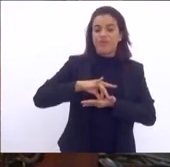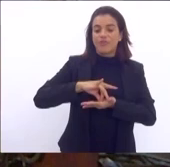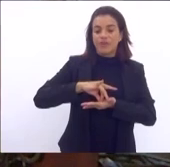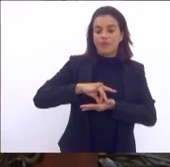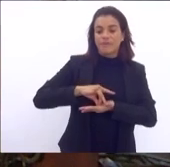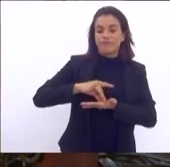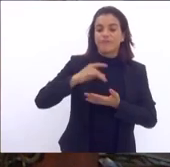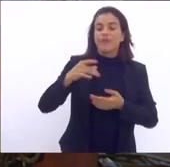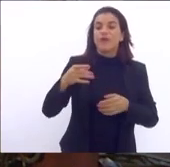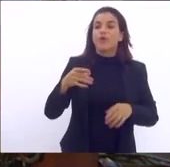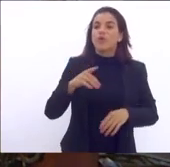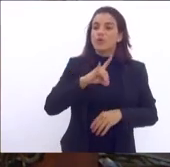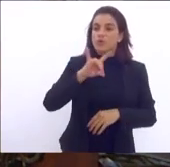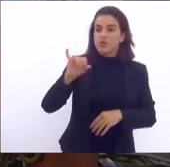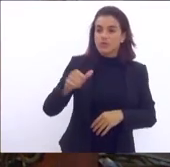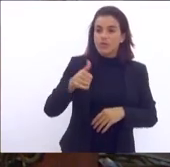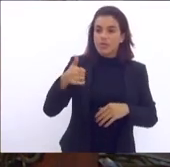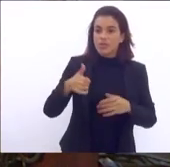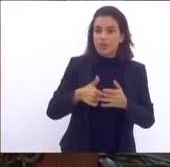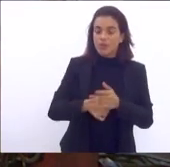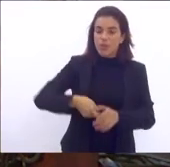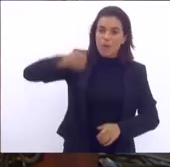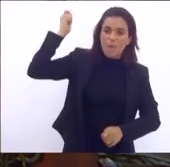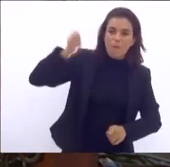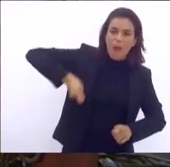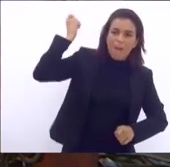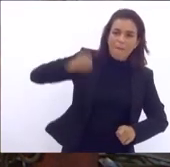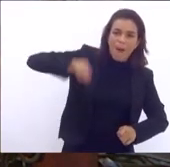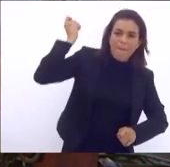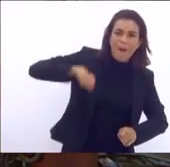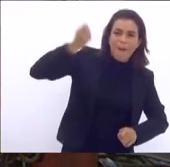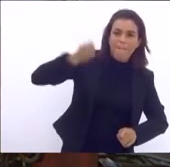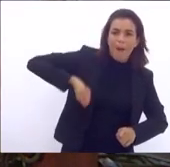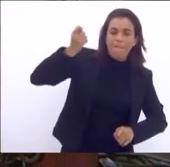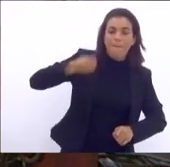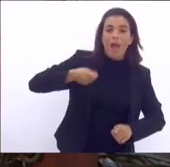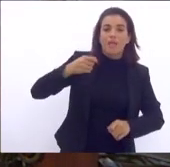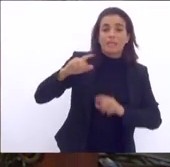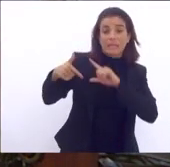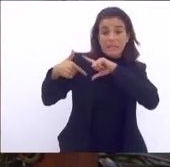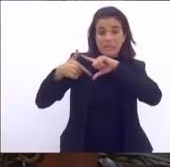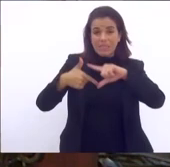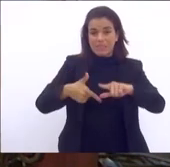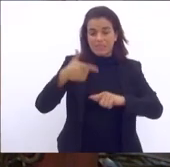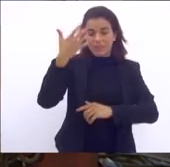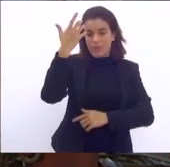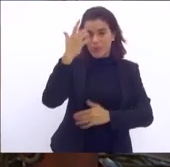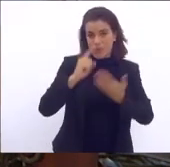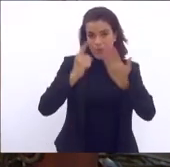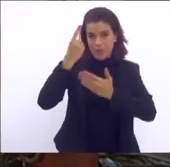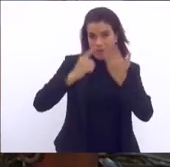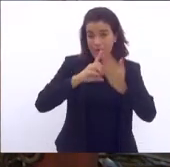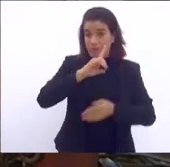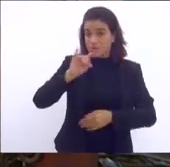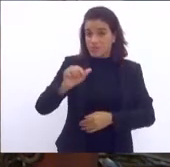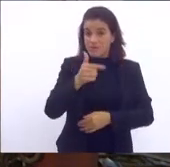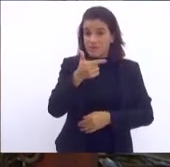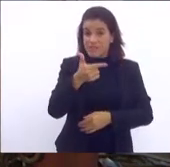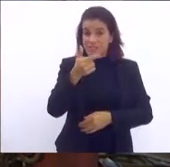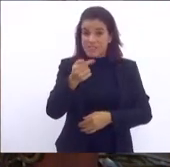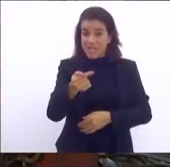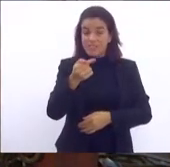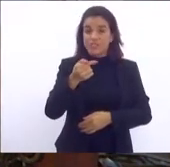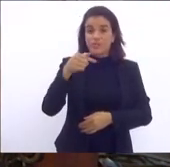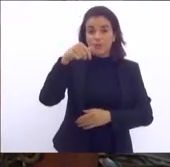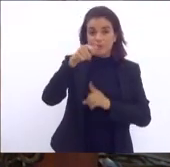Bate-Bola, originalidade do Carnaval, a ser comemorado no dia 27 de novembro. Em discussão,